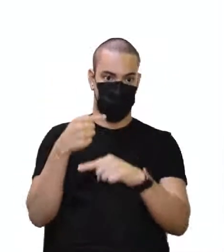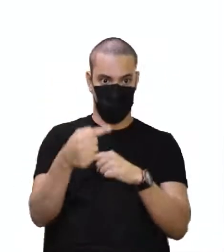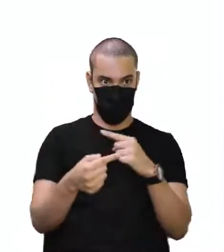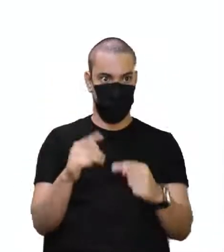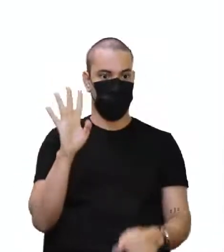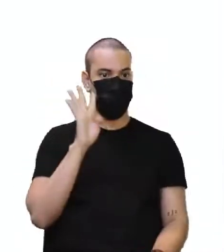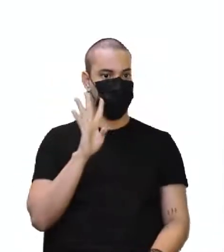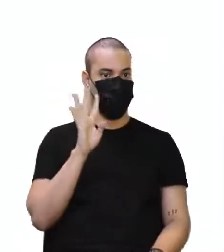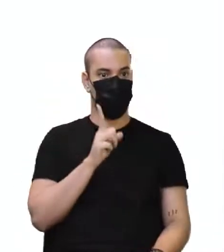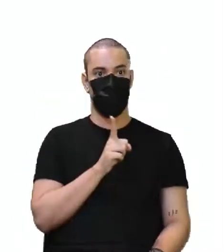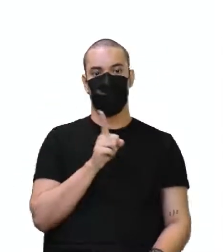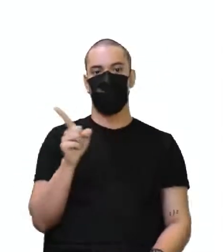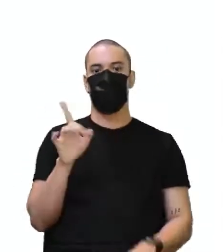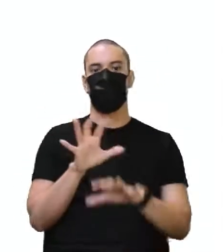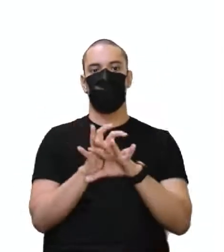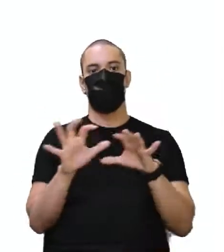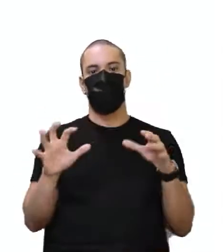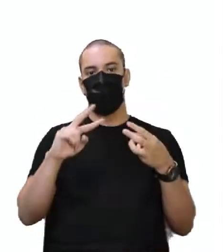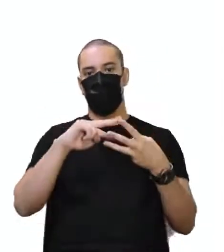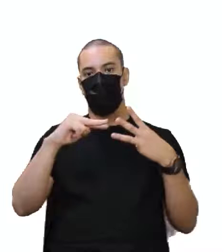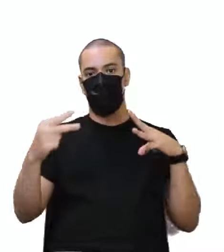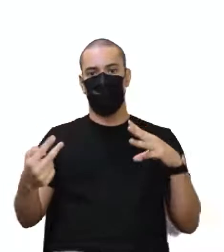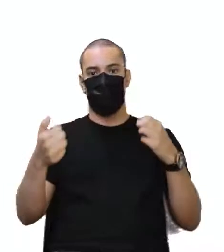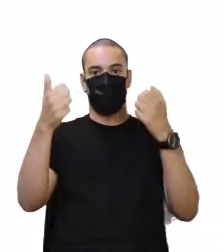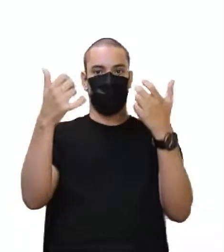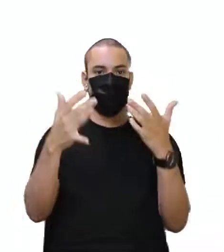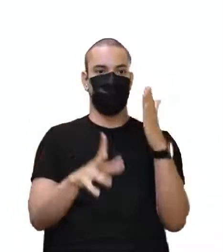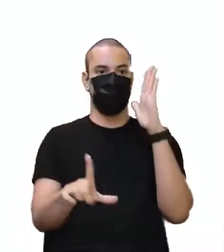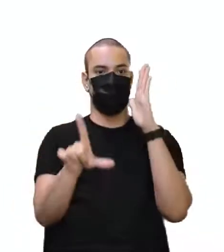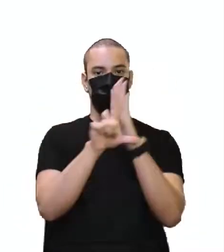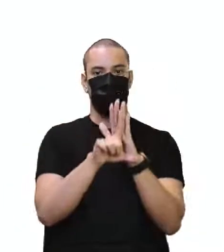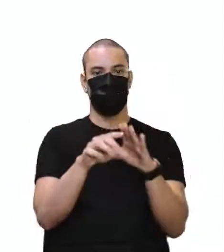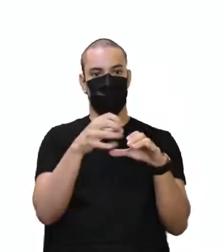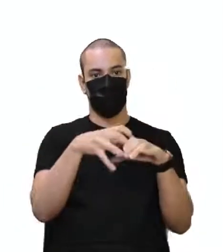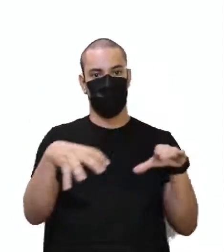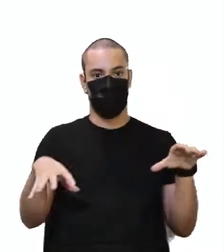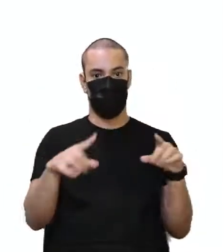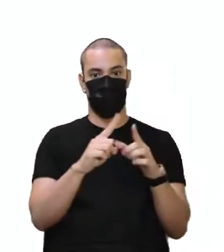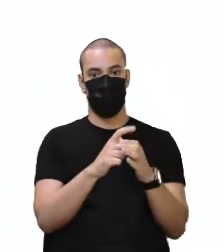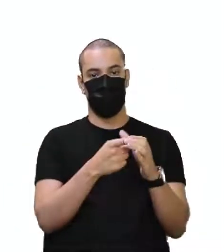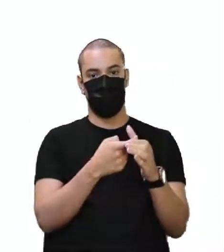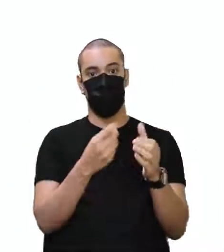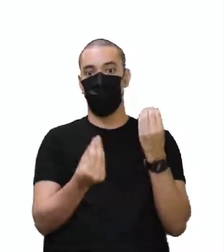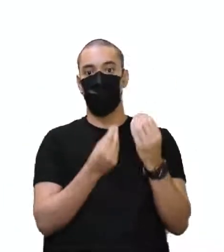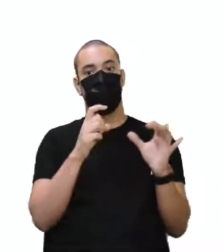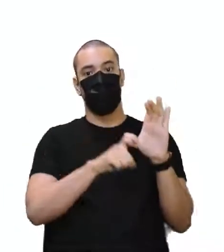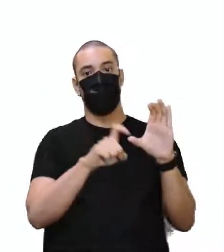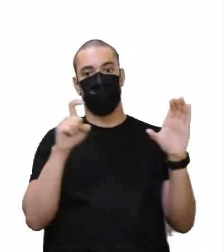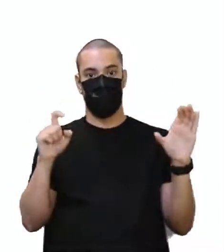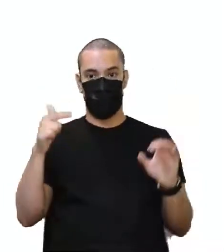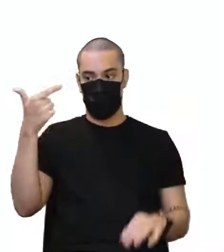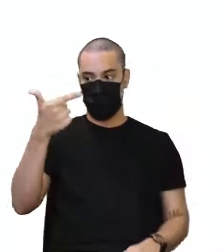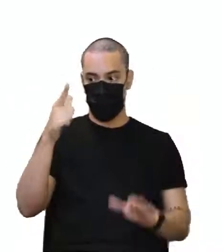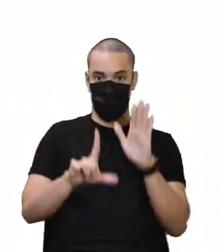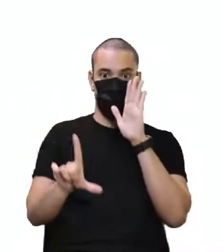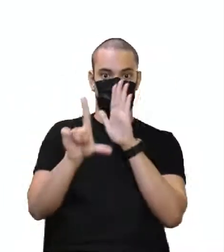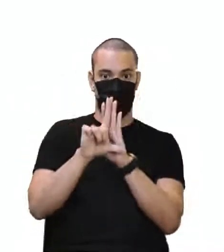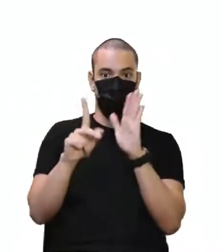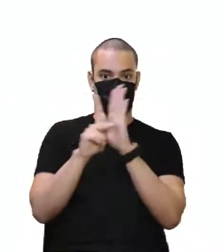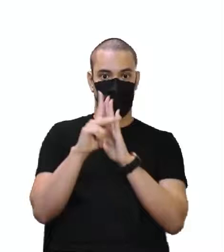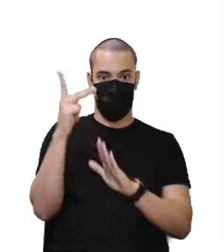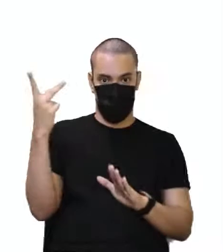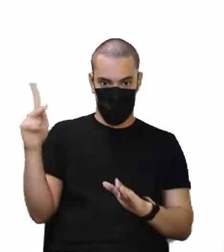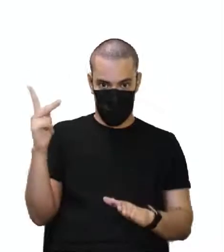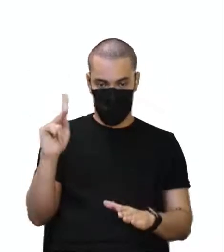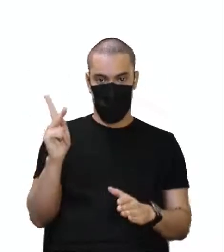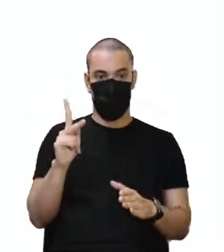Olha que legal. Assim, Mendel denominou a lei da segregação independente, posteriormente chamada de segunda lei mendeliana.